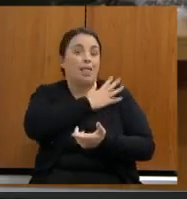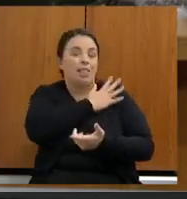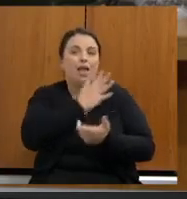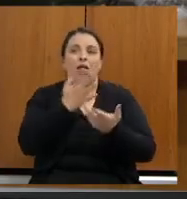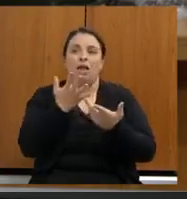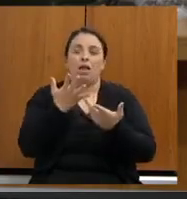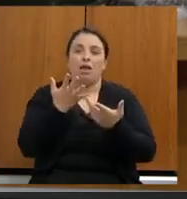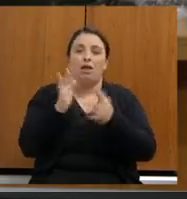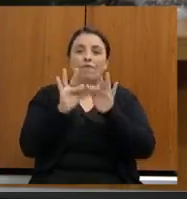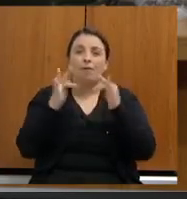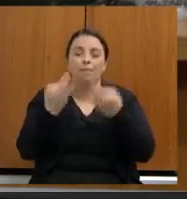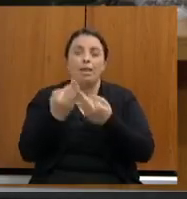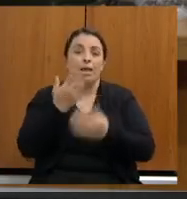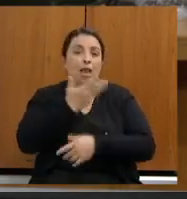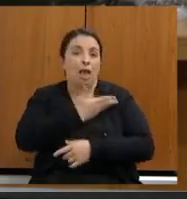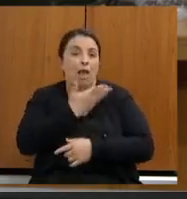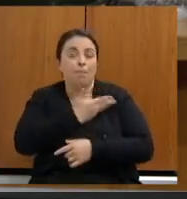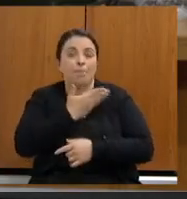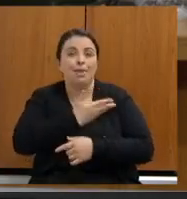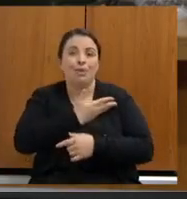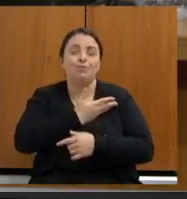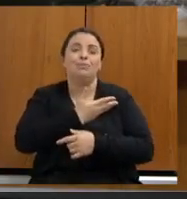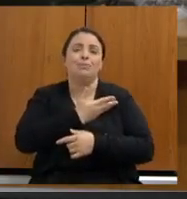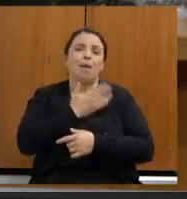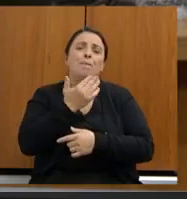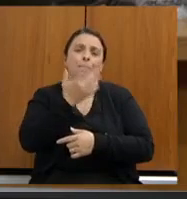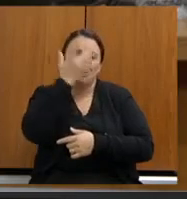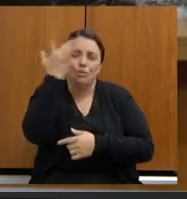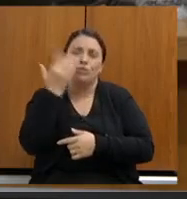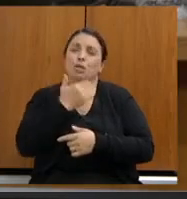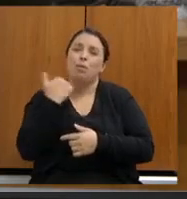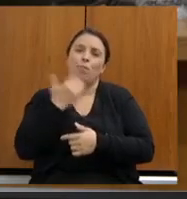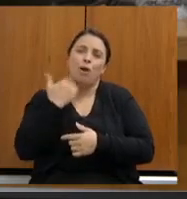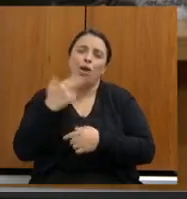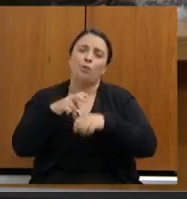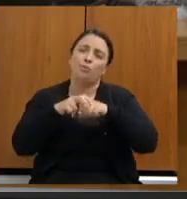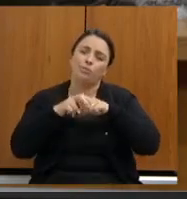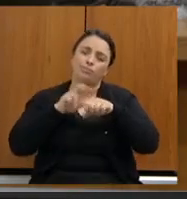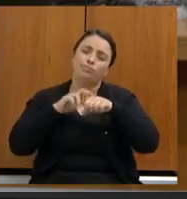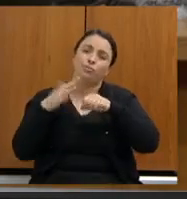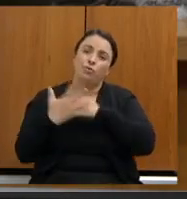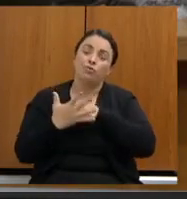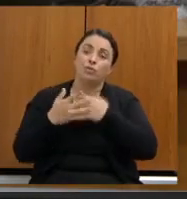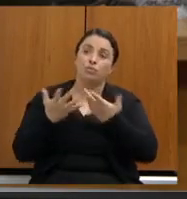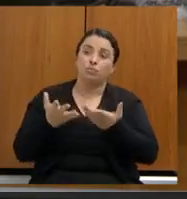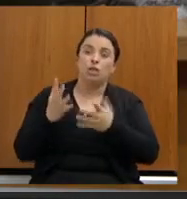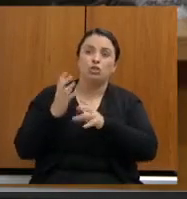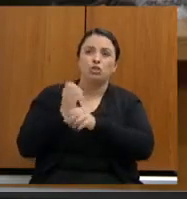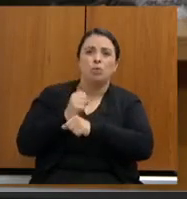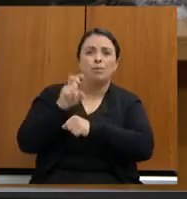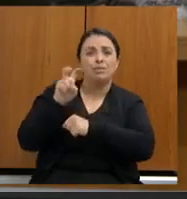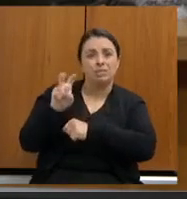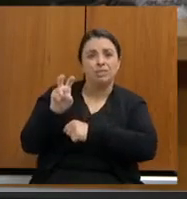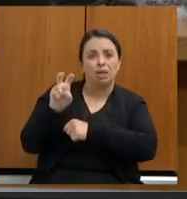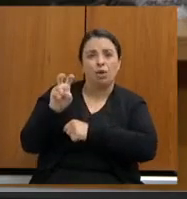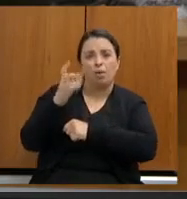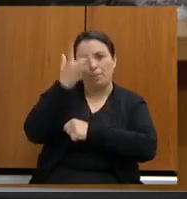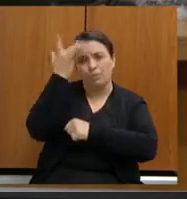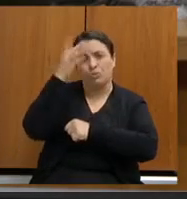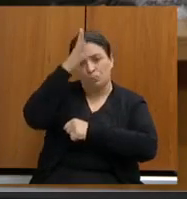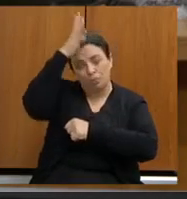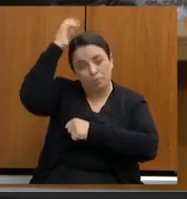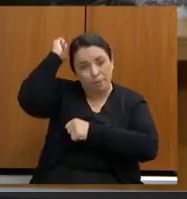perdemos pela covid-19 são cinco Bombeiros Militares da ativa e 11 da